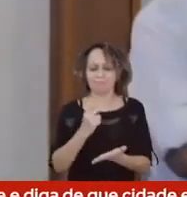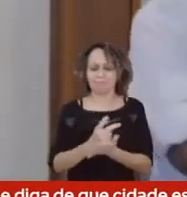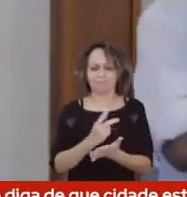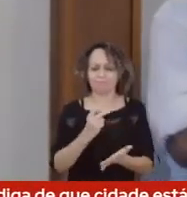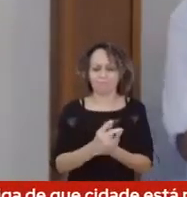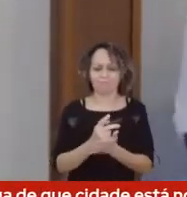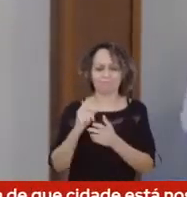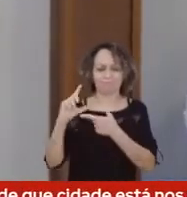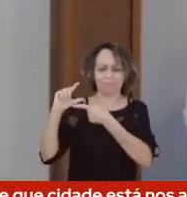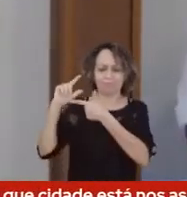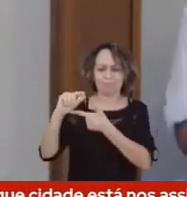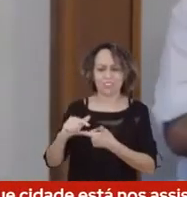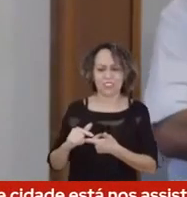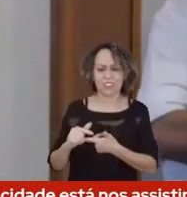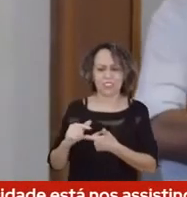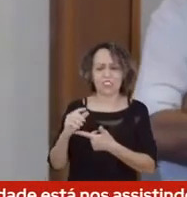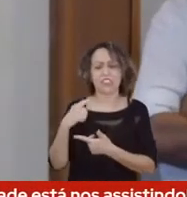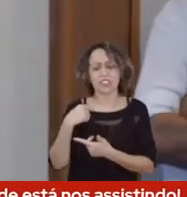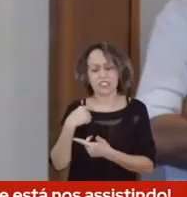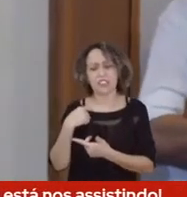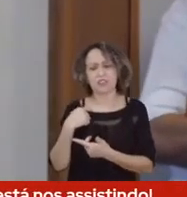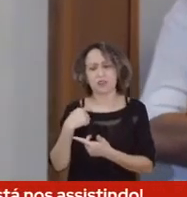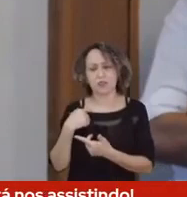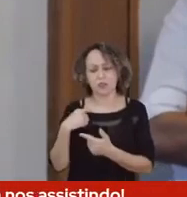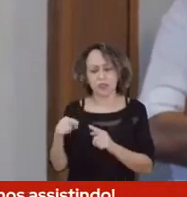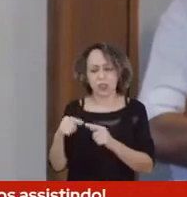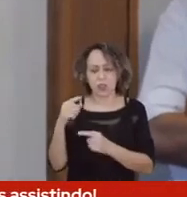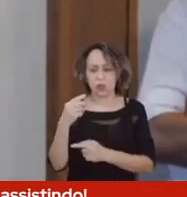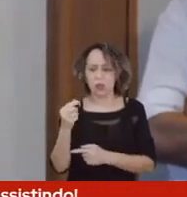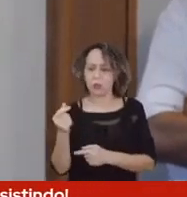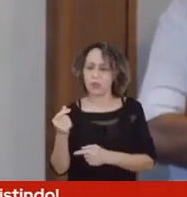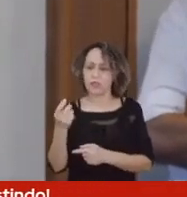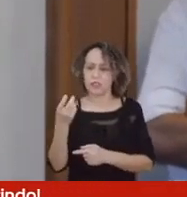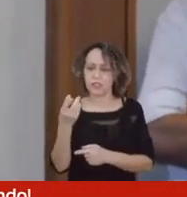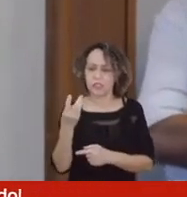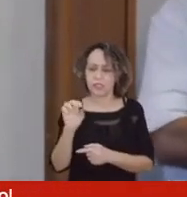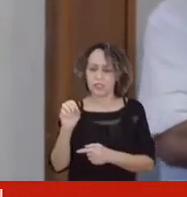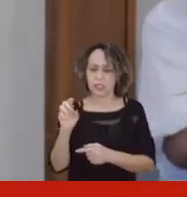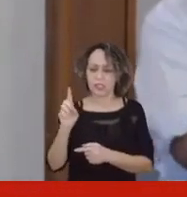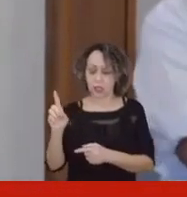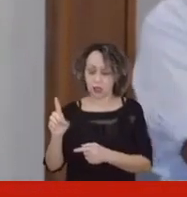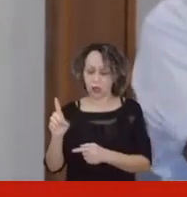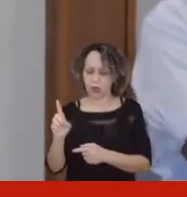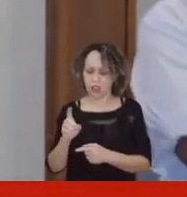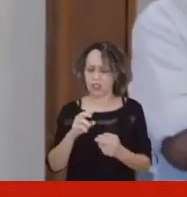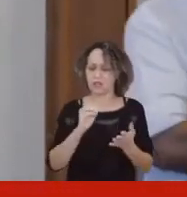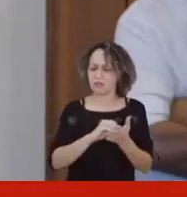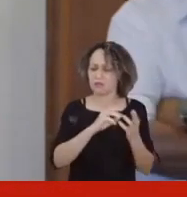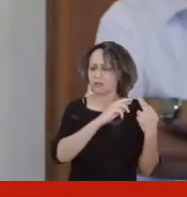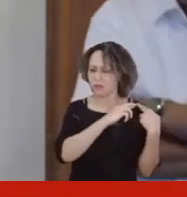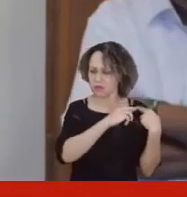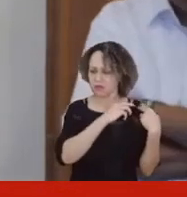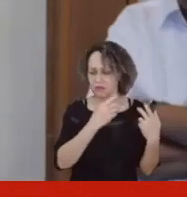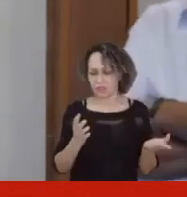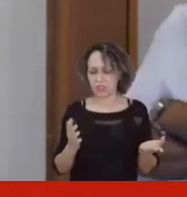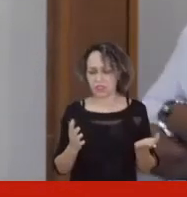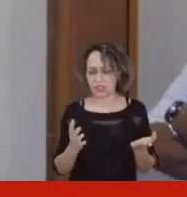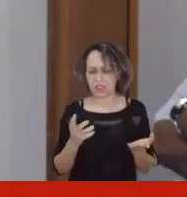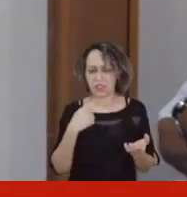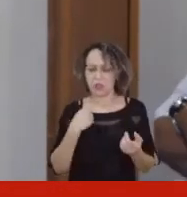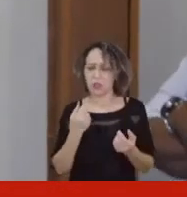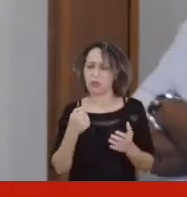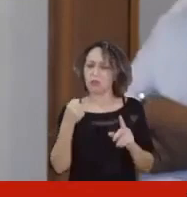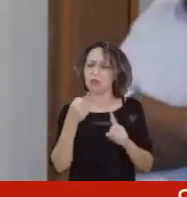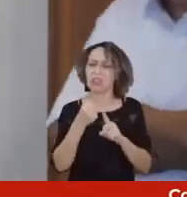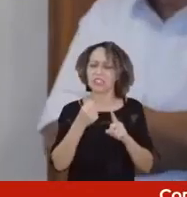irresponsável, esconde, na verdade, uma estratégia de aceleração das privatizações e de apequenamento da Petrobras, com impactos negativos na riqueza, nos empregos e na